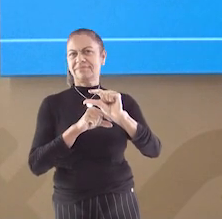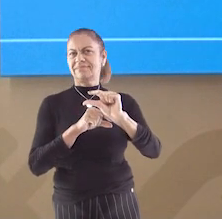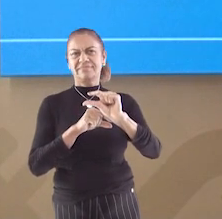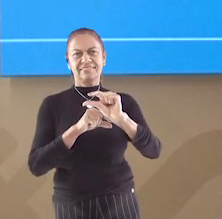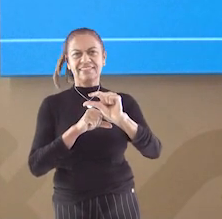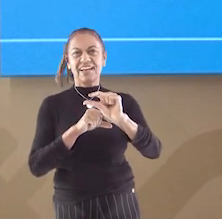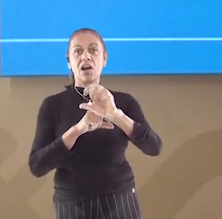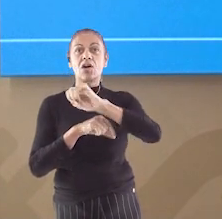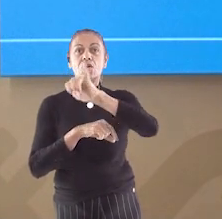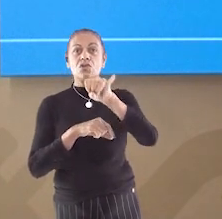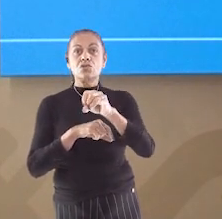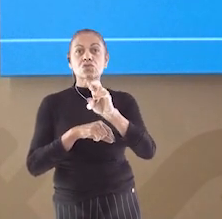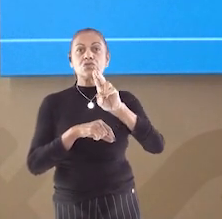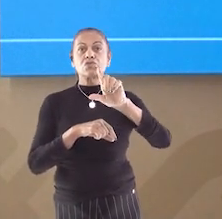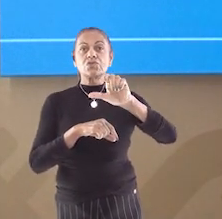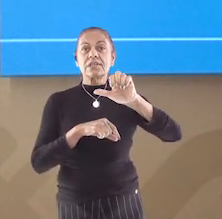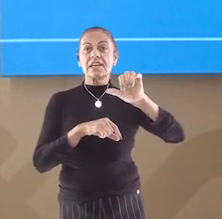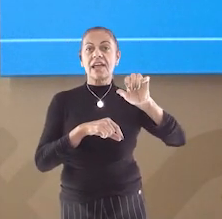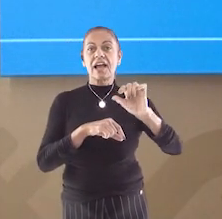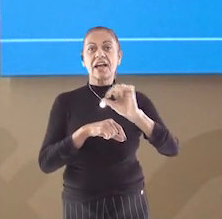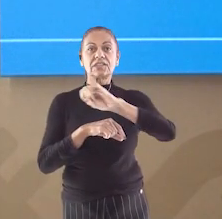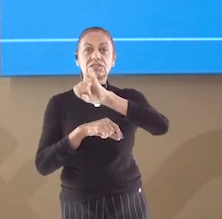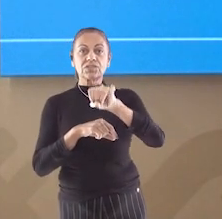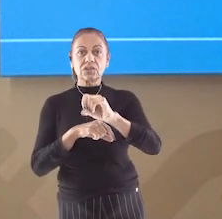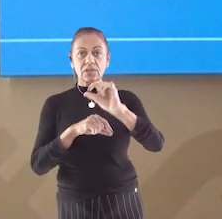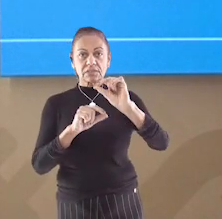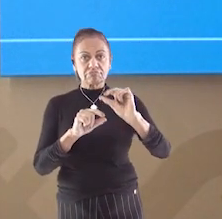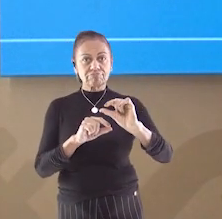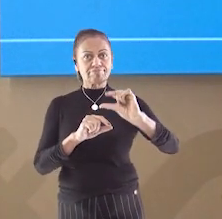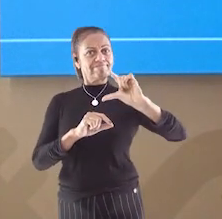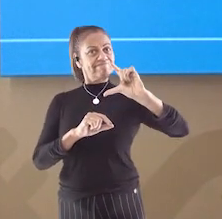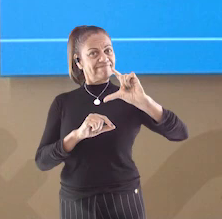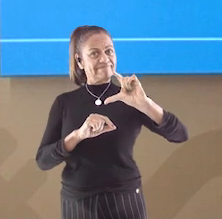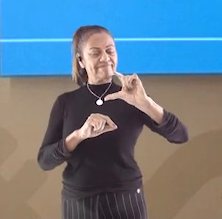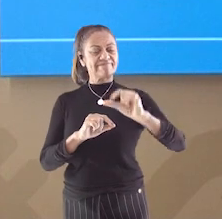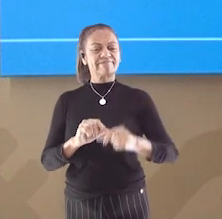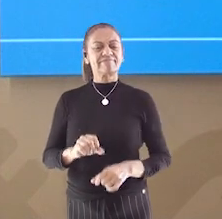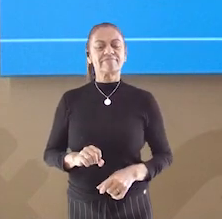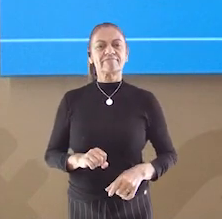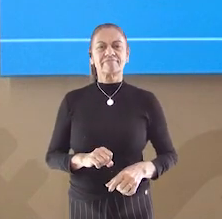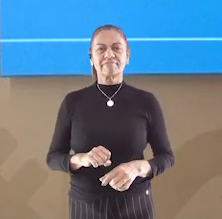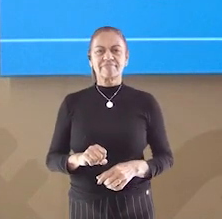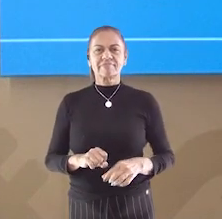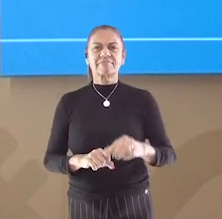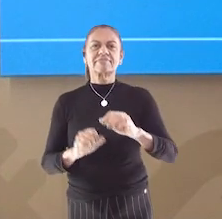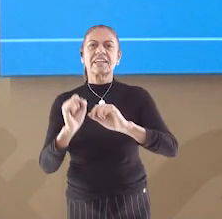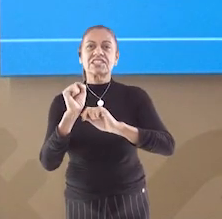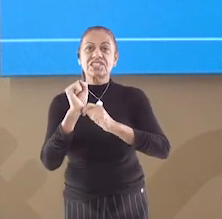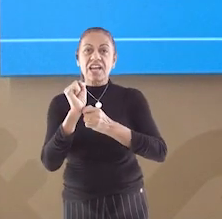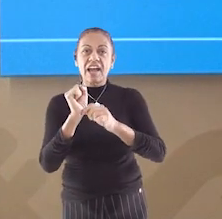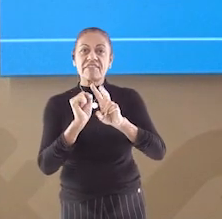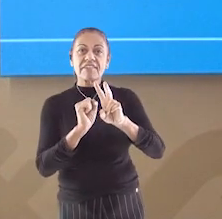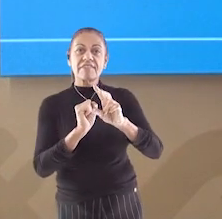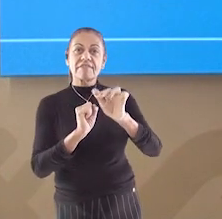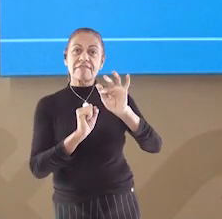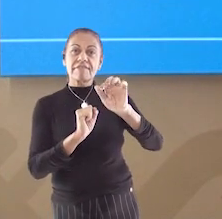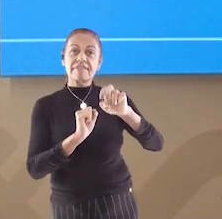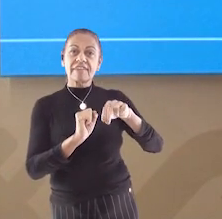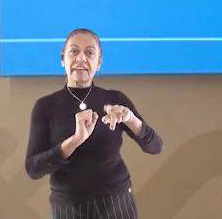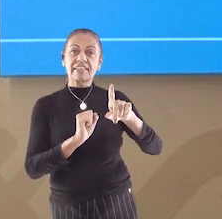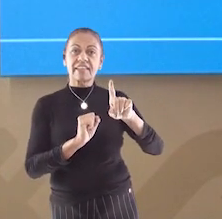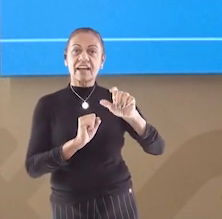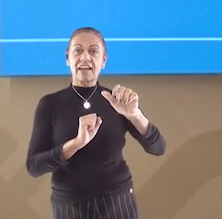minúscula, só que deveria ser escrito com letra maiúscula, ok? Aqui, chaves de fenda é